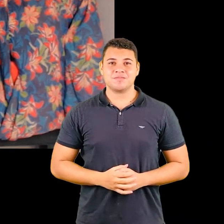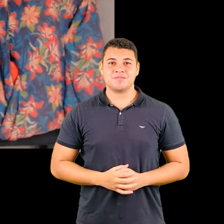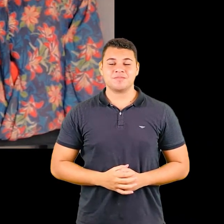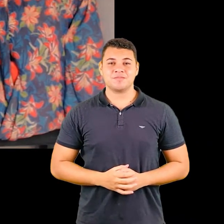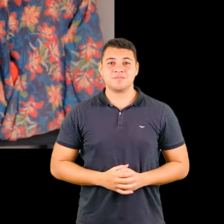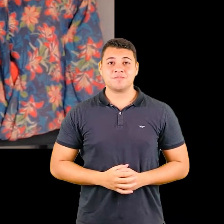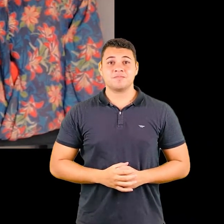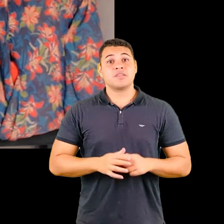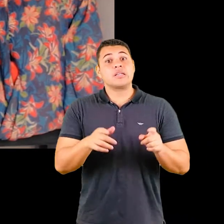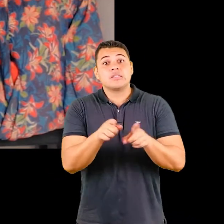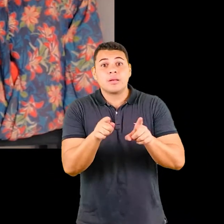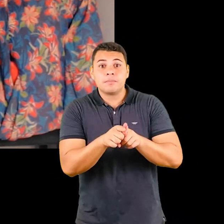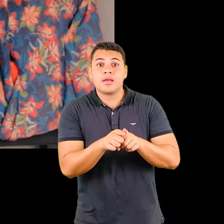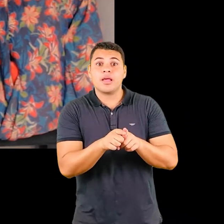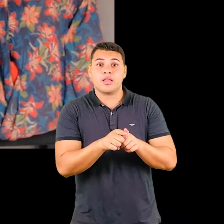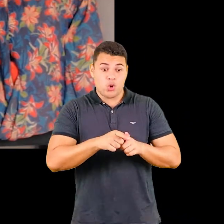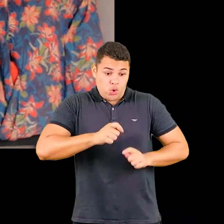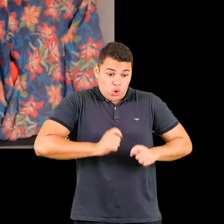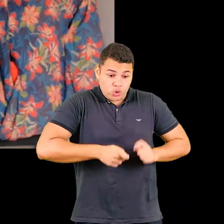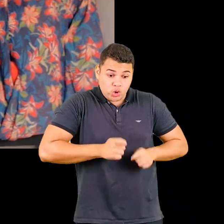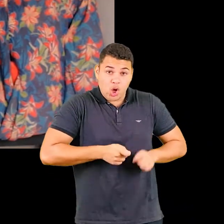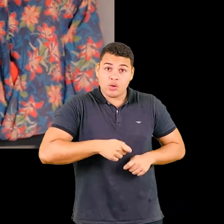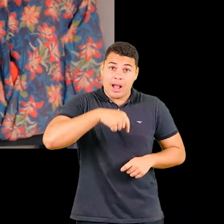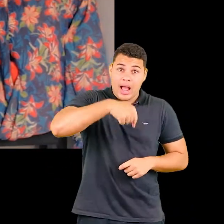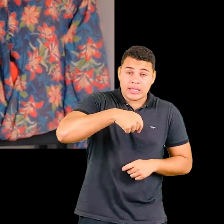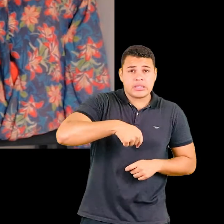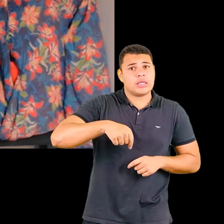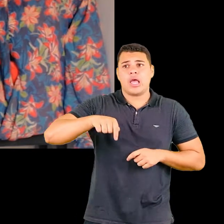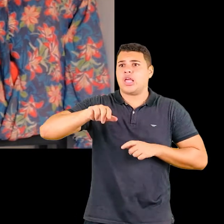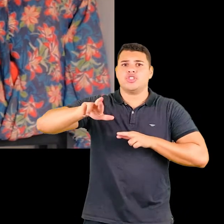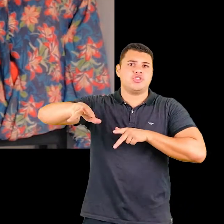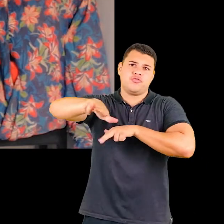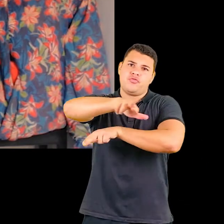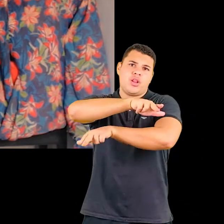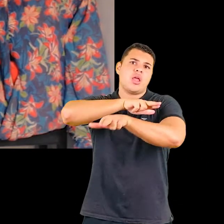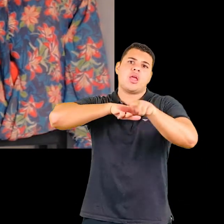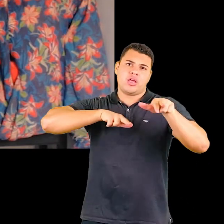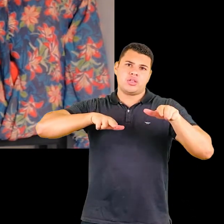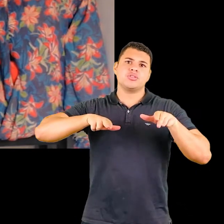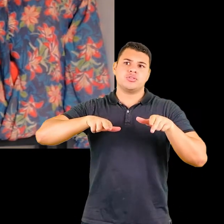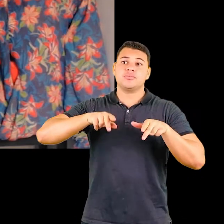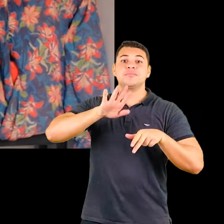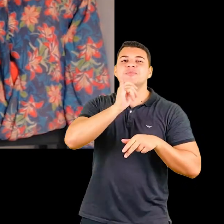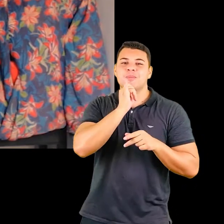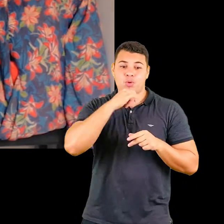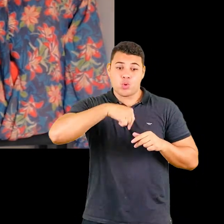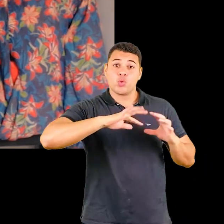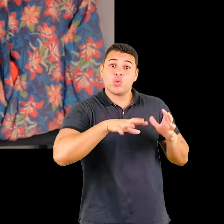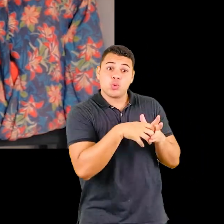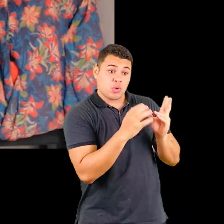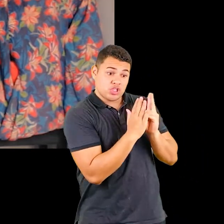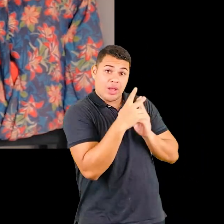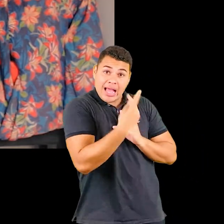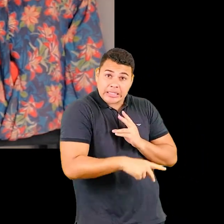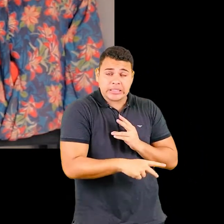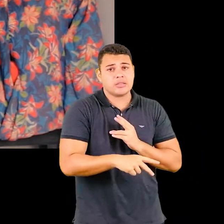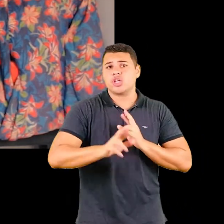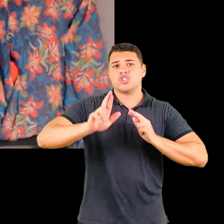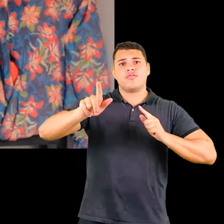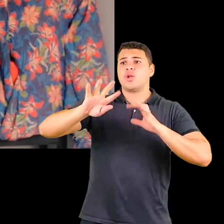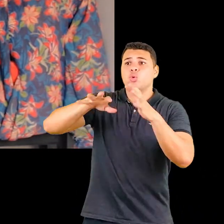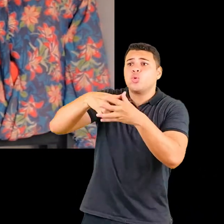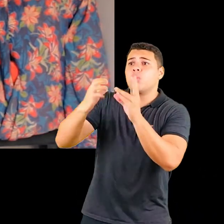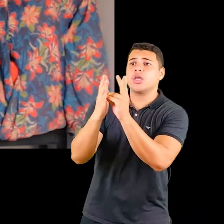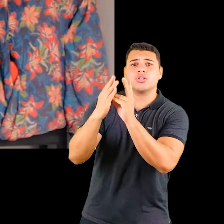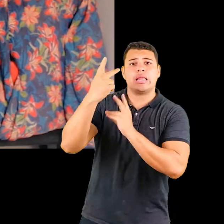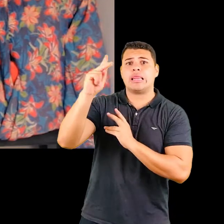os toques daqui é diferente dos outros toques das outras, dos outros índios, né? É muito diferente. Em Paldai